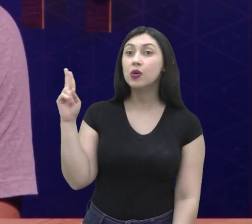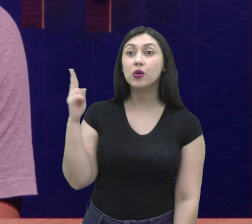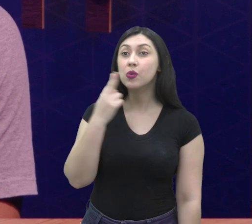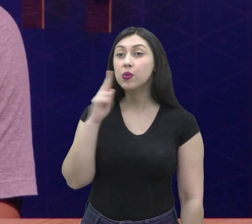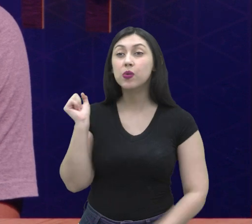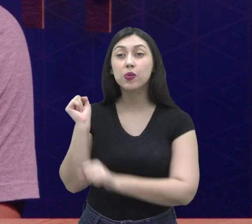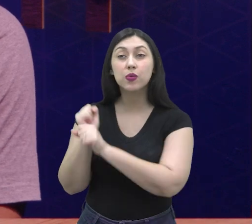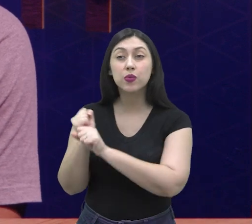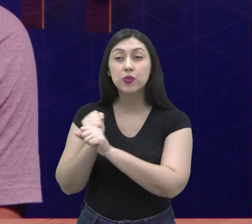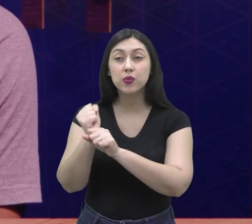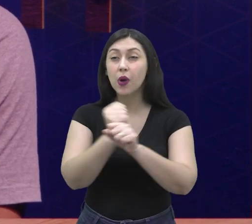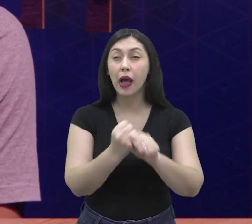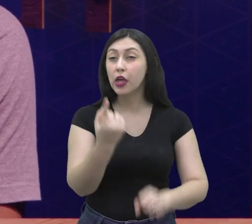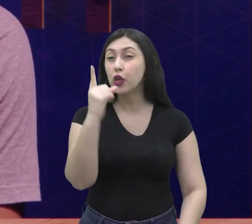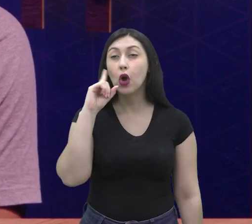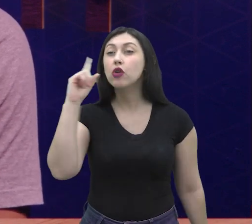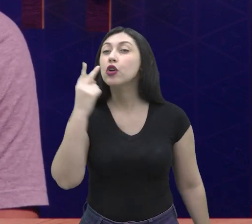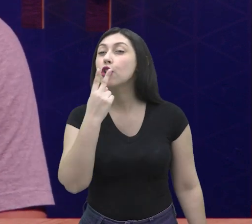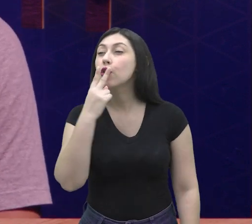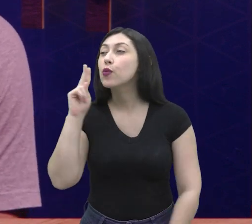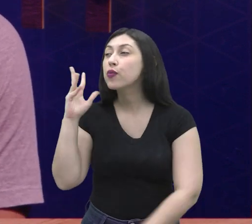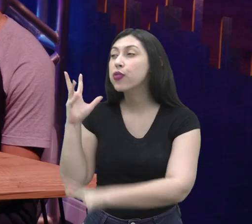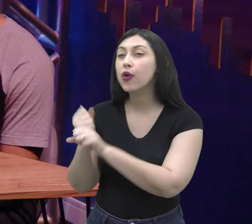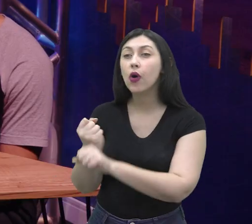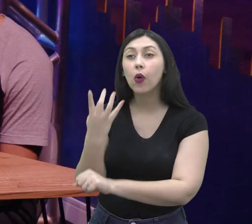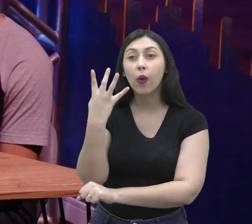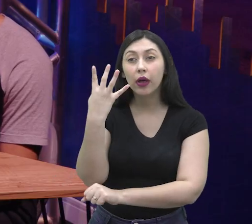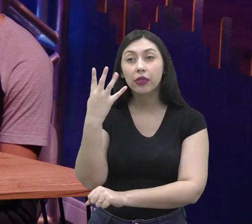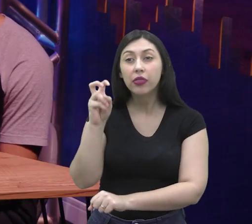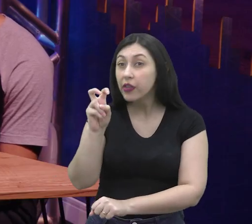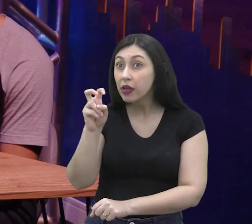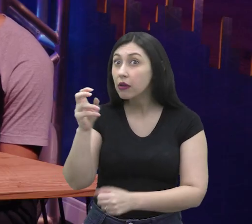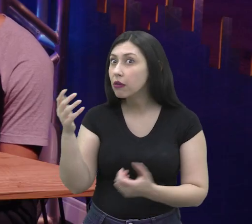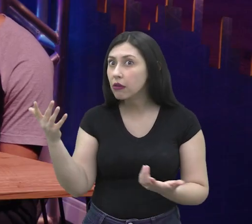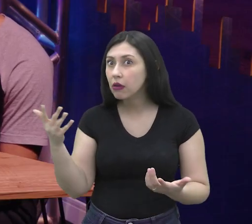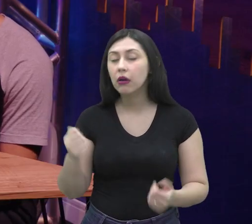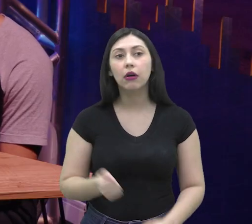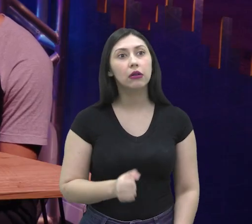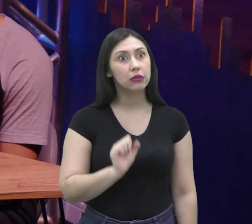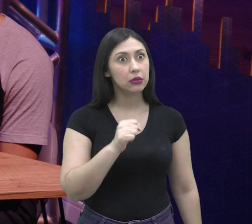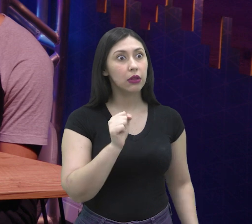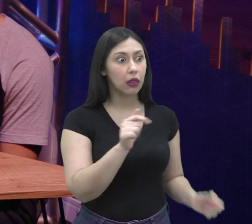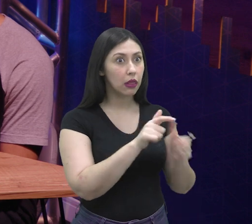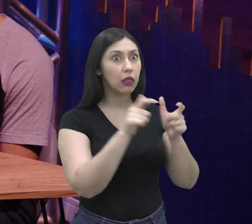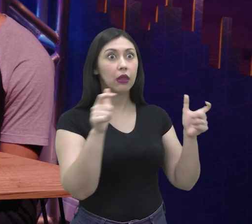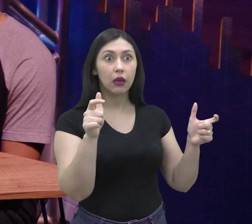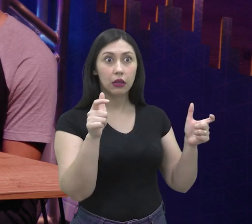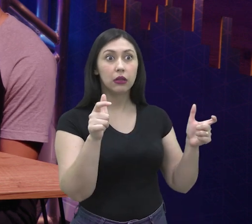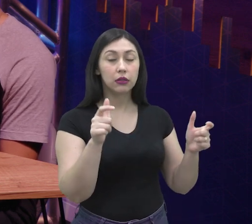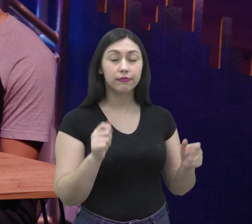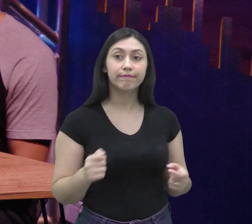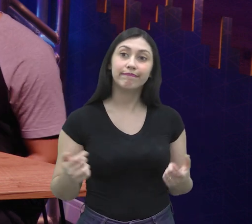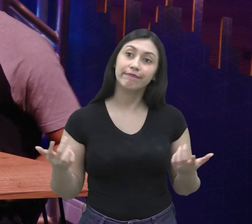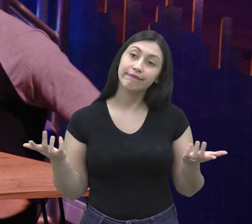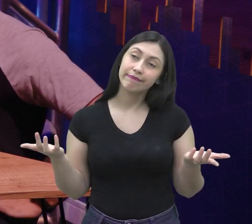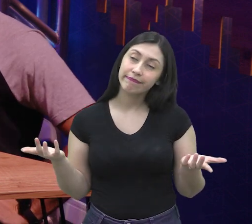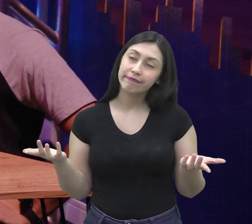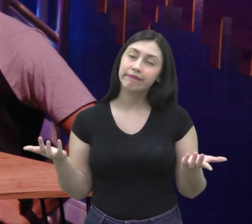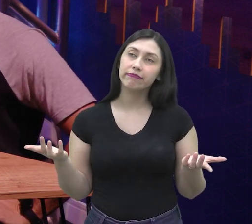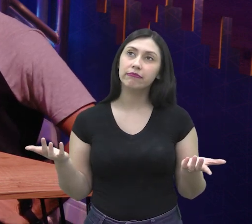muitos anos, fumando de 4 a 5 cigarros por dia. Não, realmente é muita coisa, né, Samu?